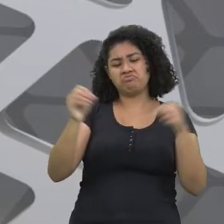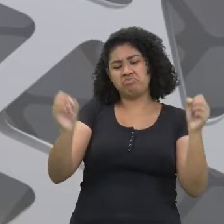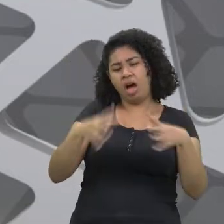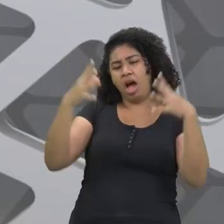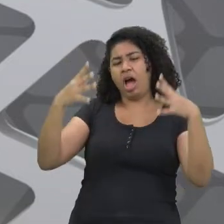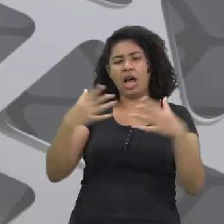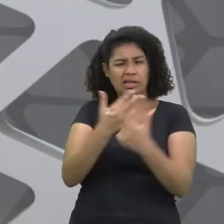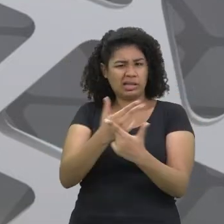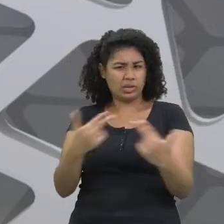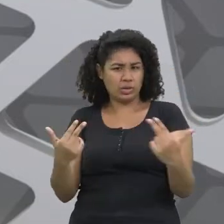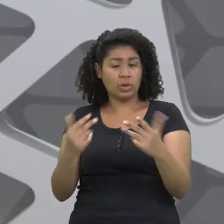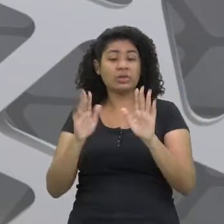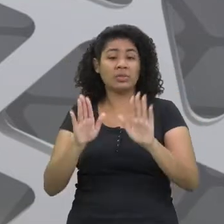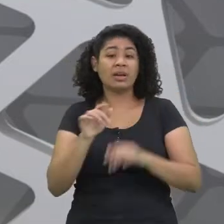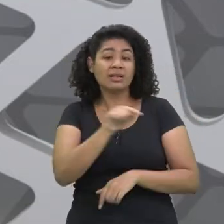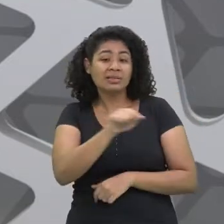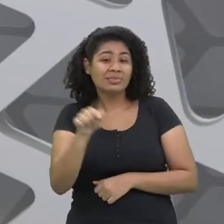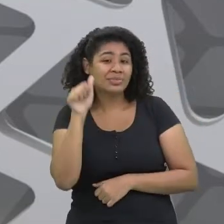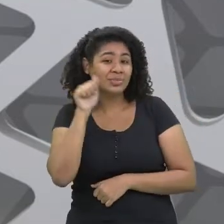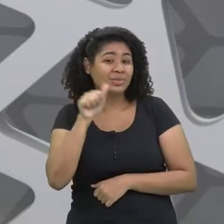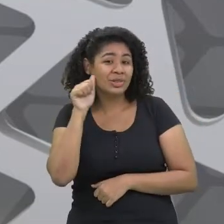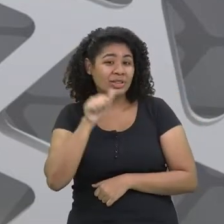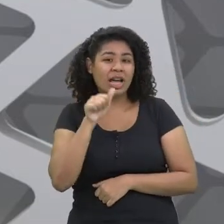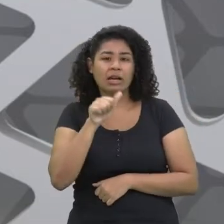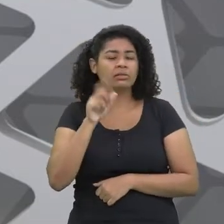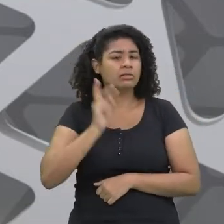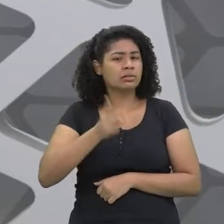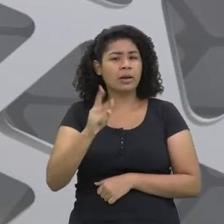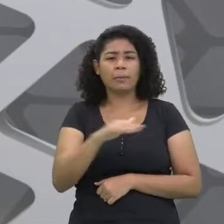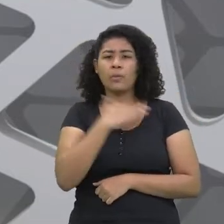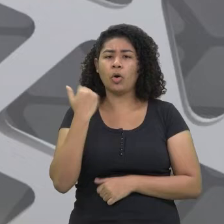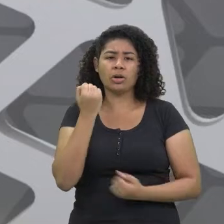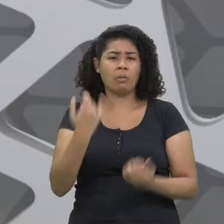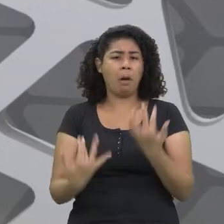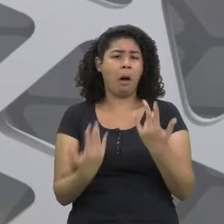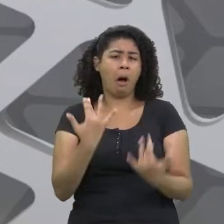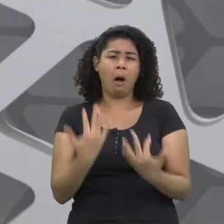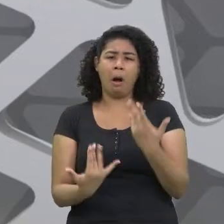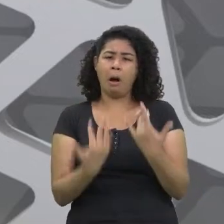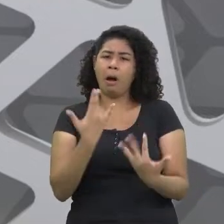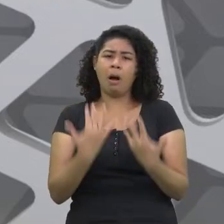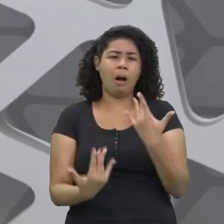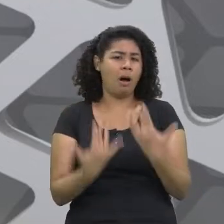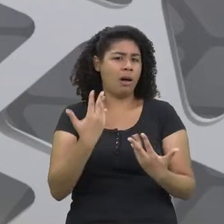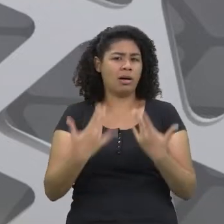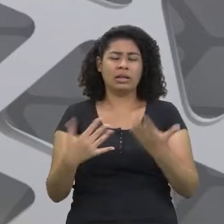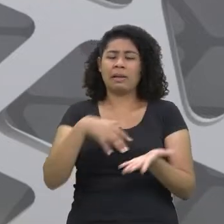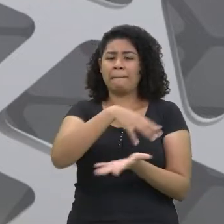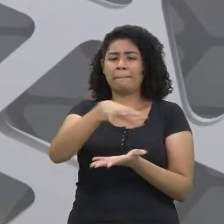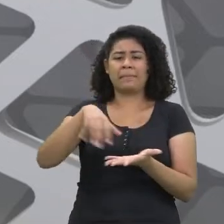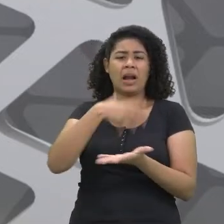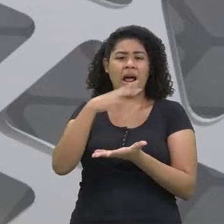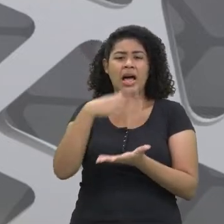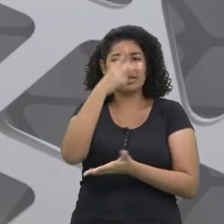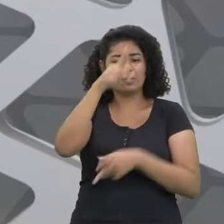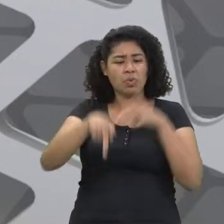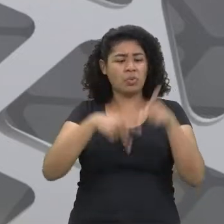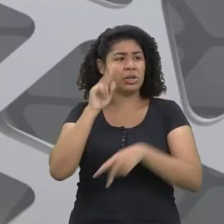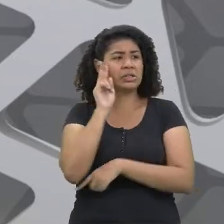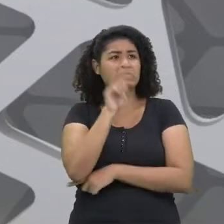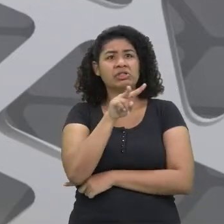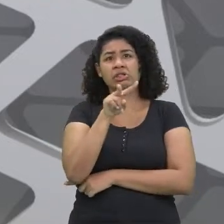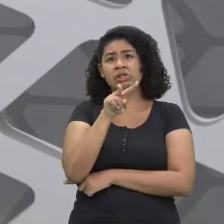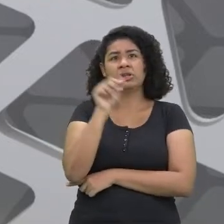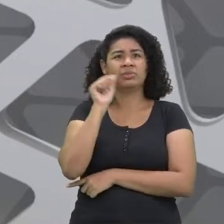bruxas, e muitas delas eram queimadas vivas em fogueiras em praças públicas. Eu estava vendo um dia